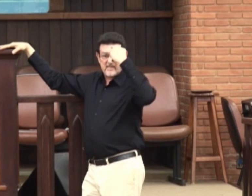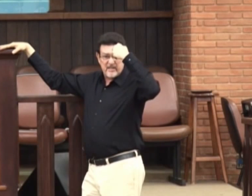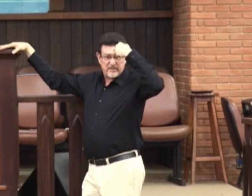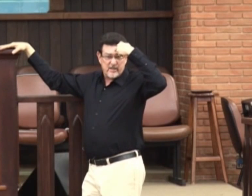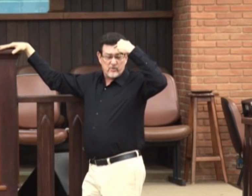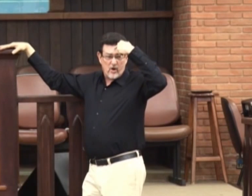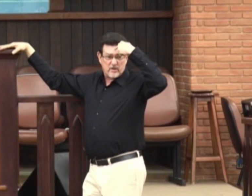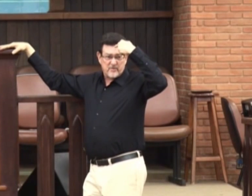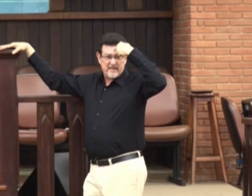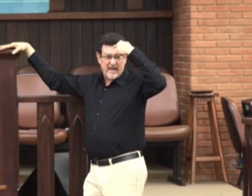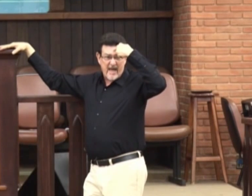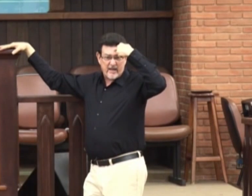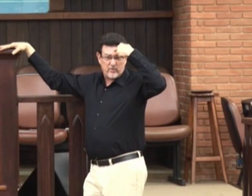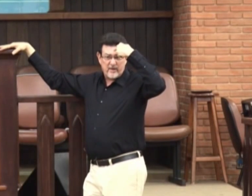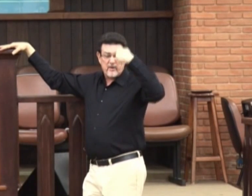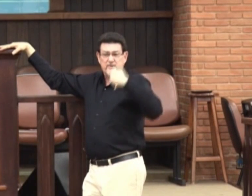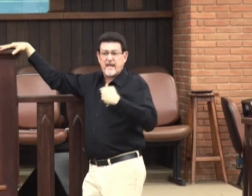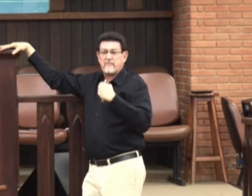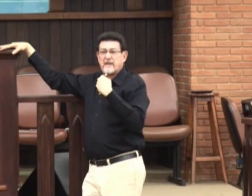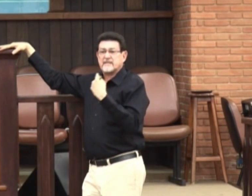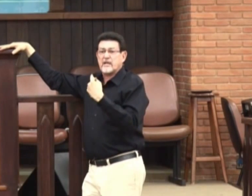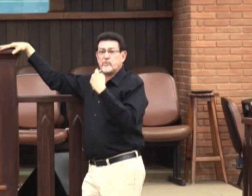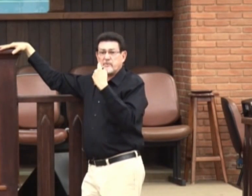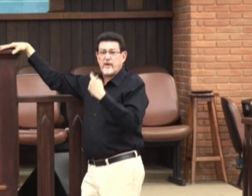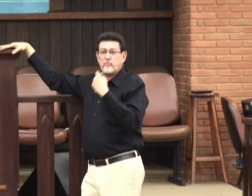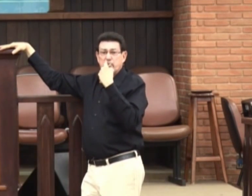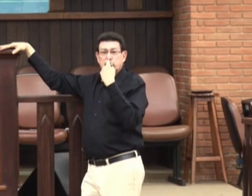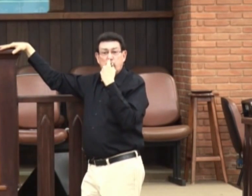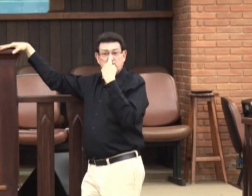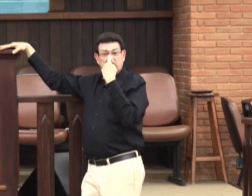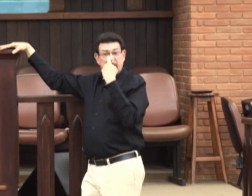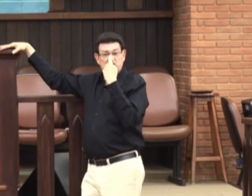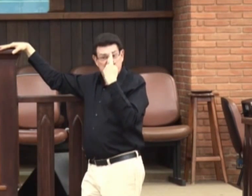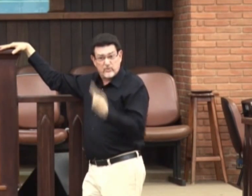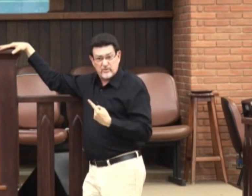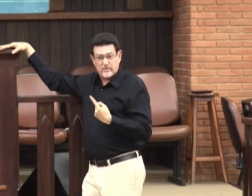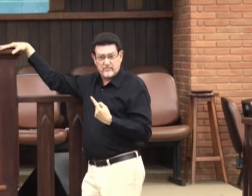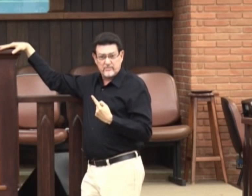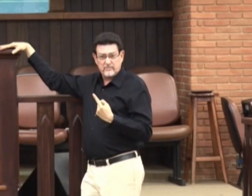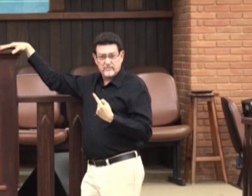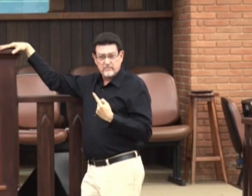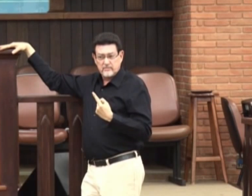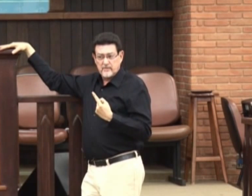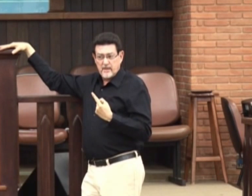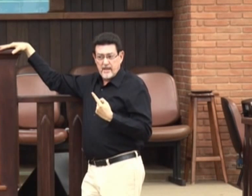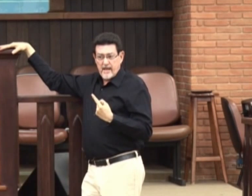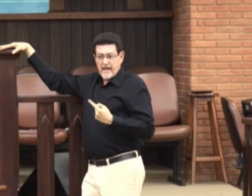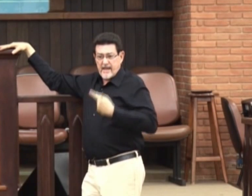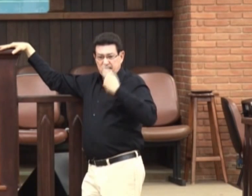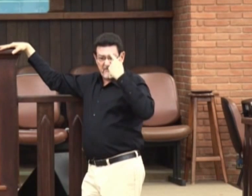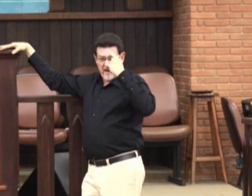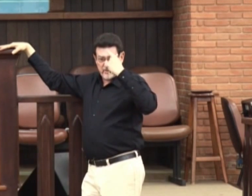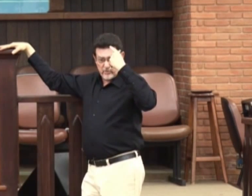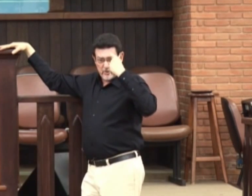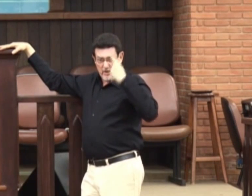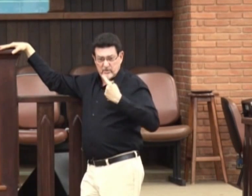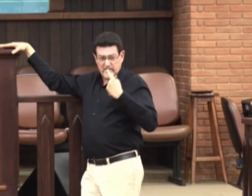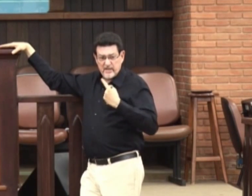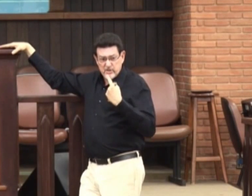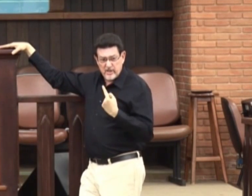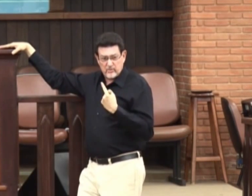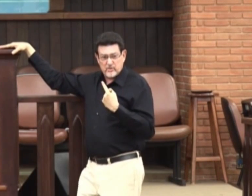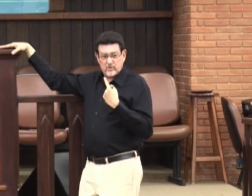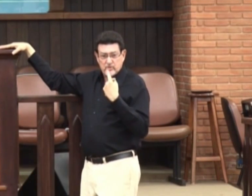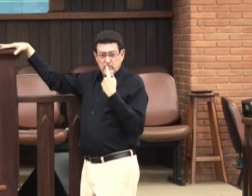Nada existe no nosso intelecto que não tenha passado primeiro pelos nossos sentidos. E através dos